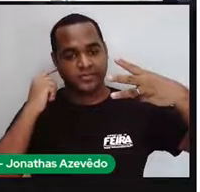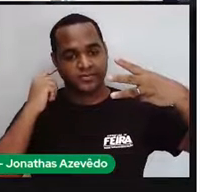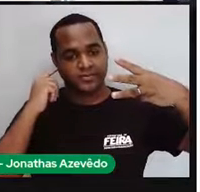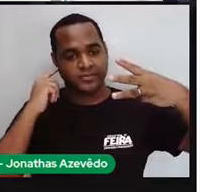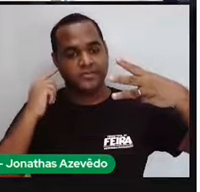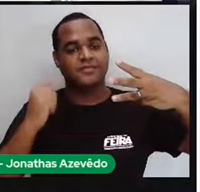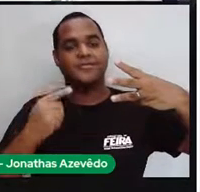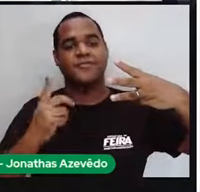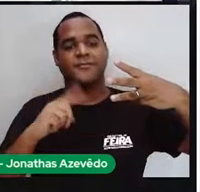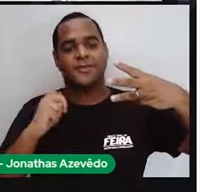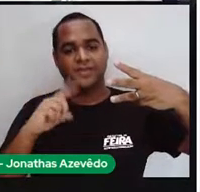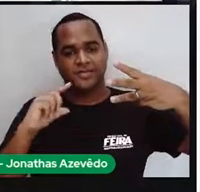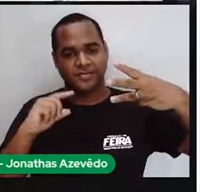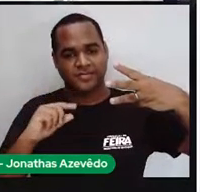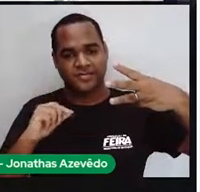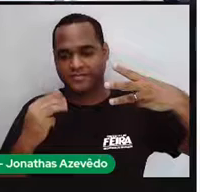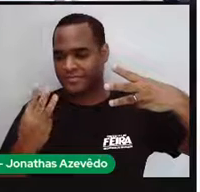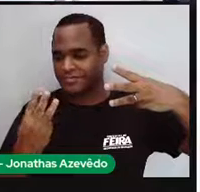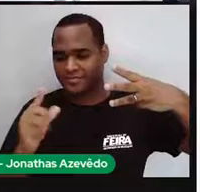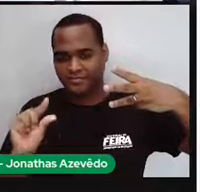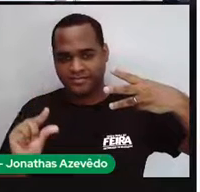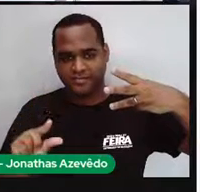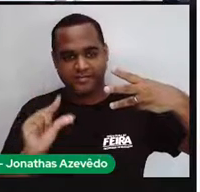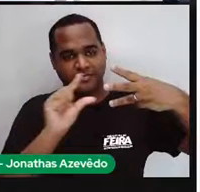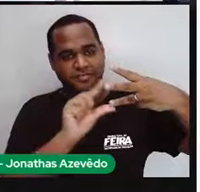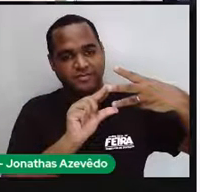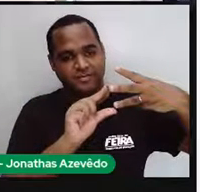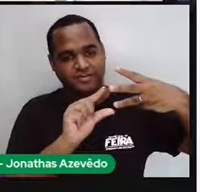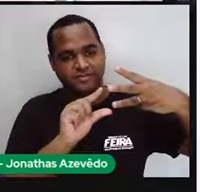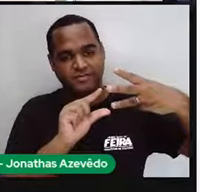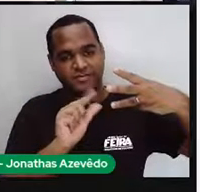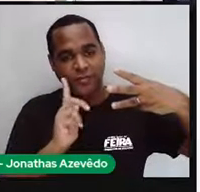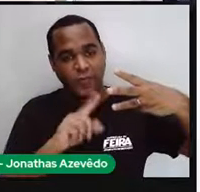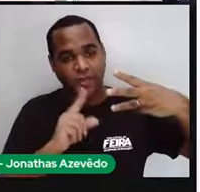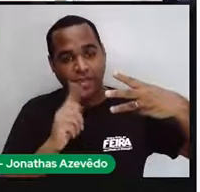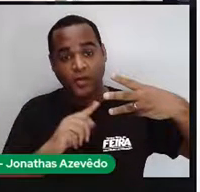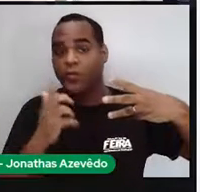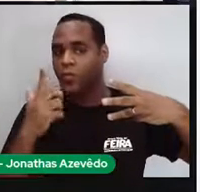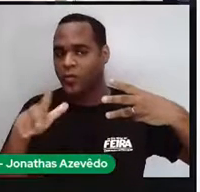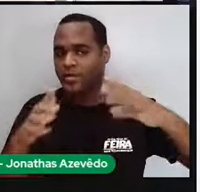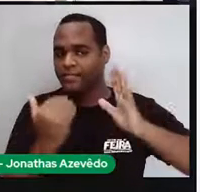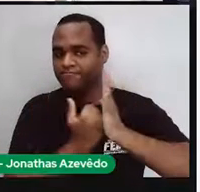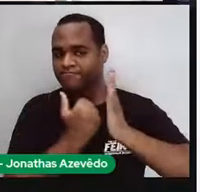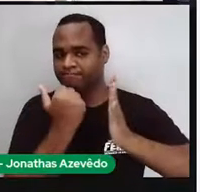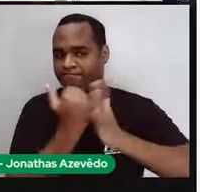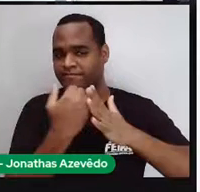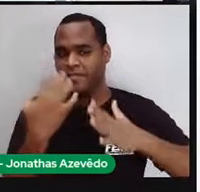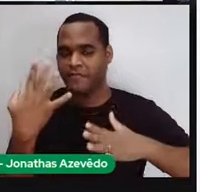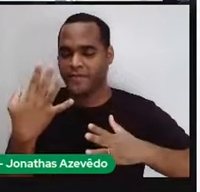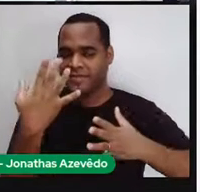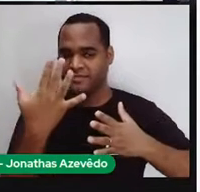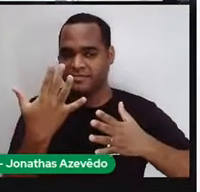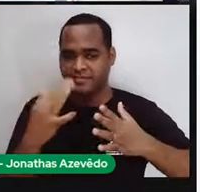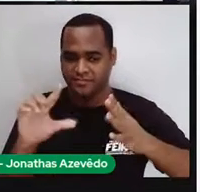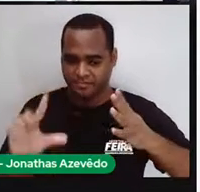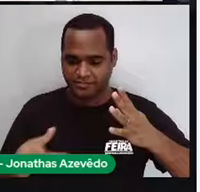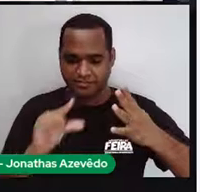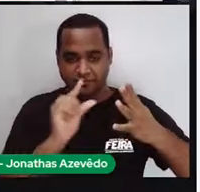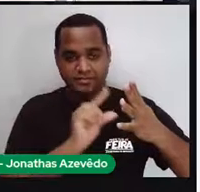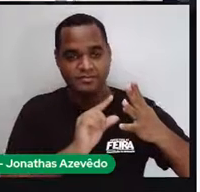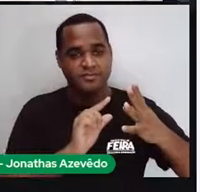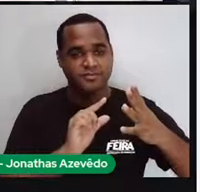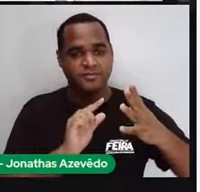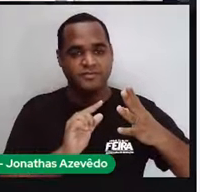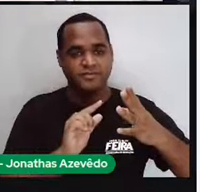13 se eu consigo colocar mais uma 14 eu acho que dá para